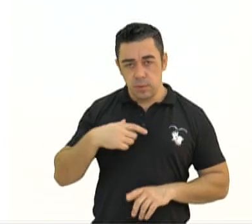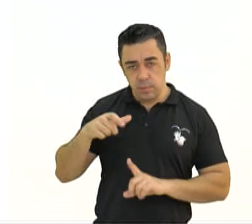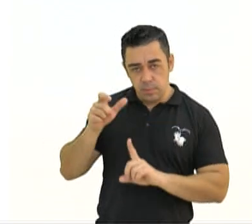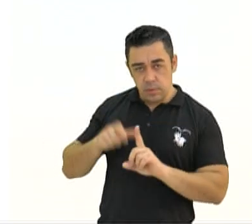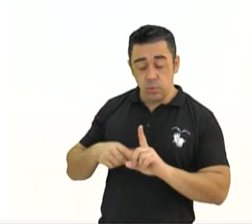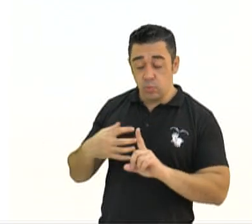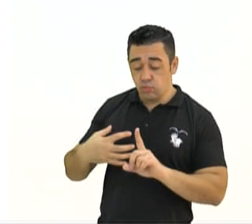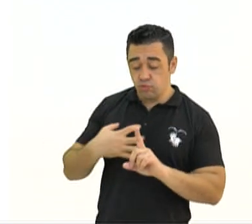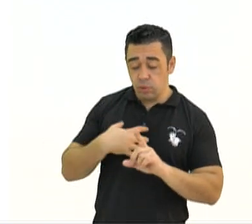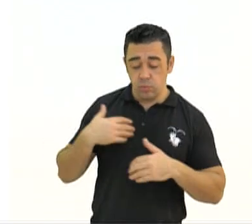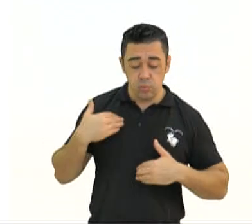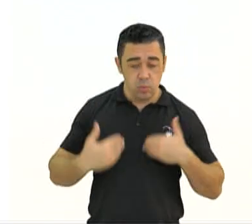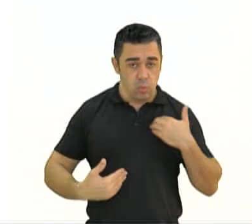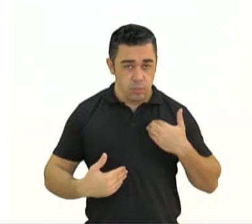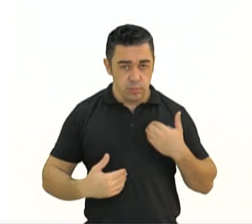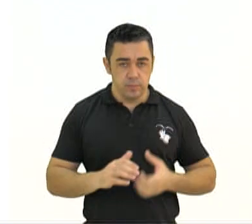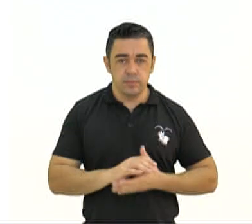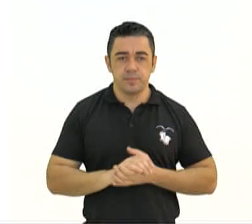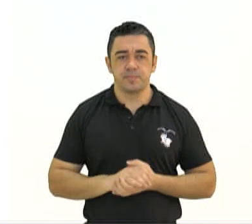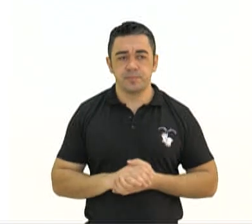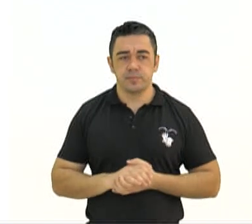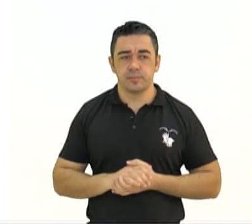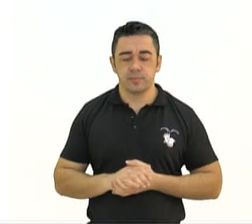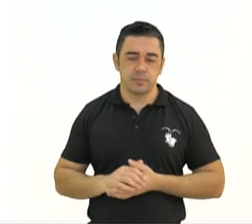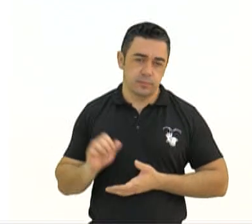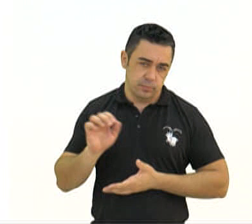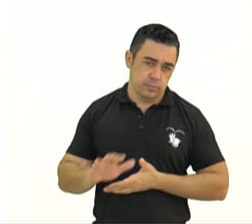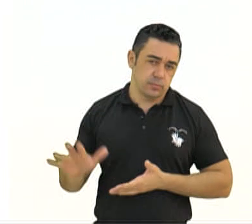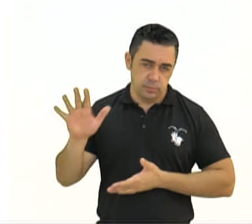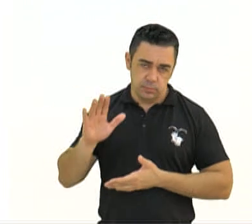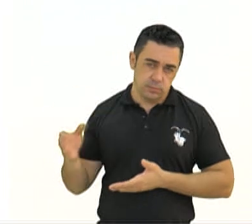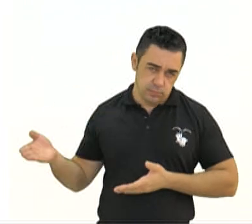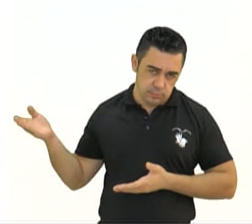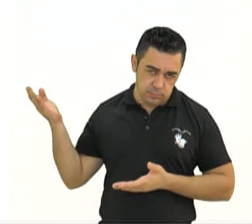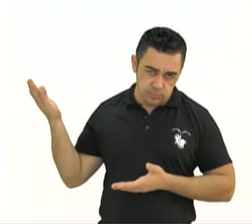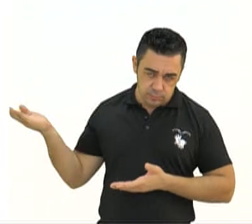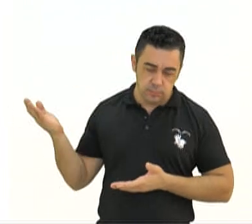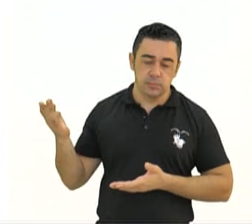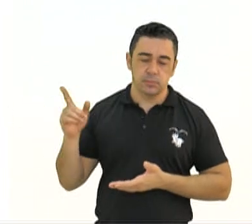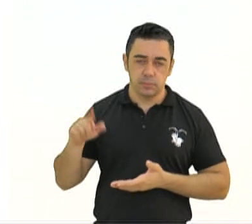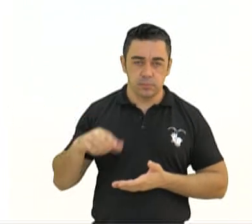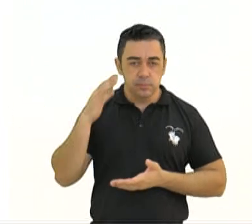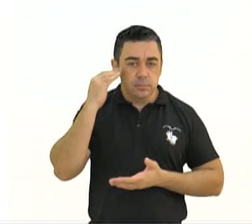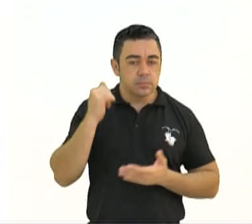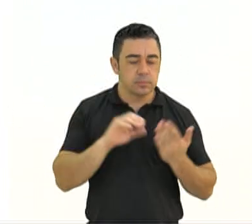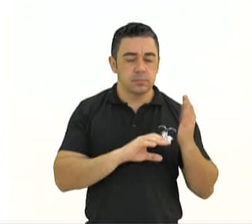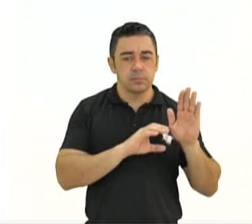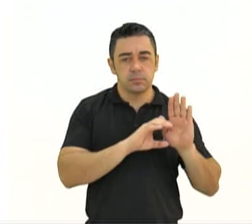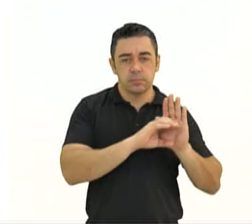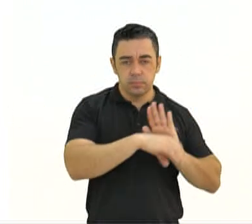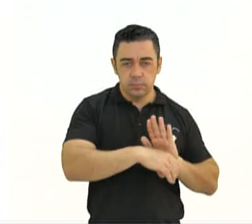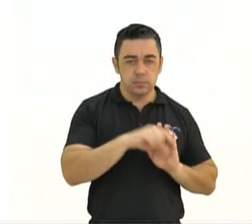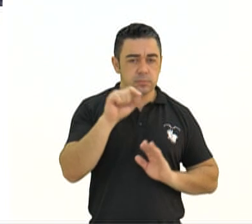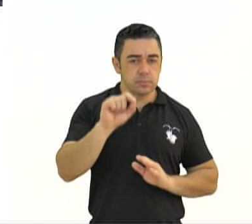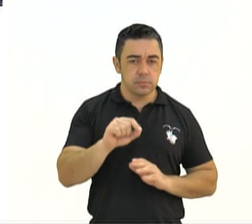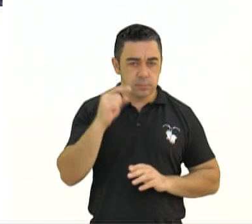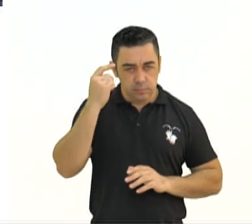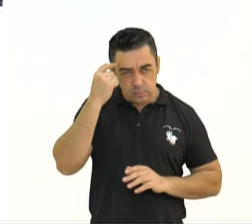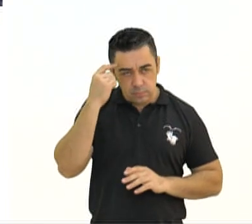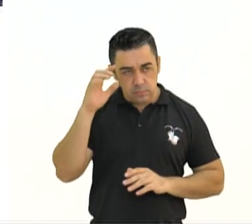sua forma física. Algumas imagens para ilustrar esse conceito e pensar sobre.